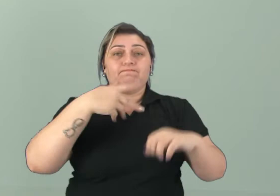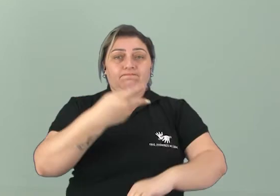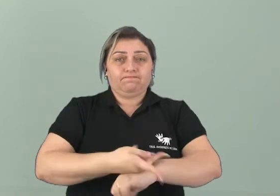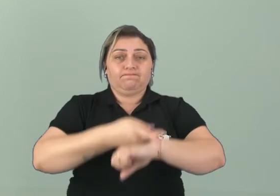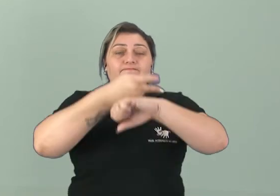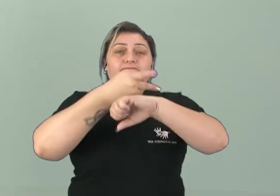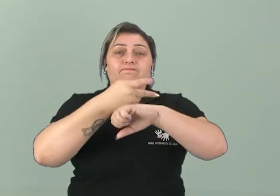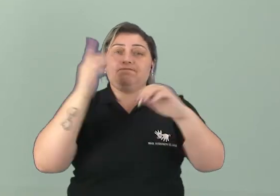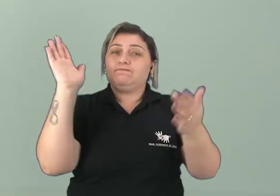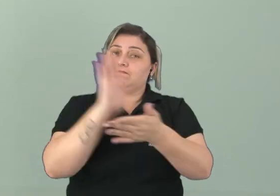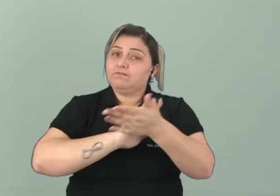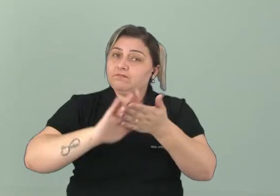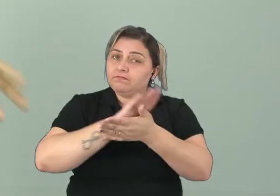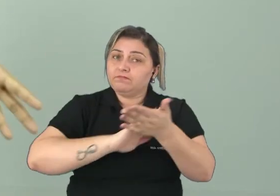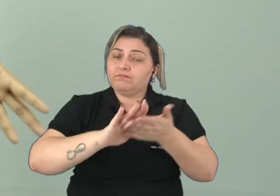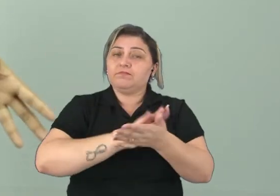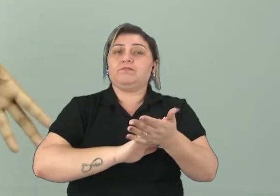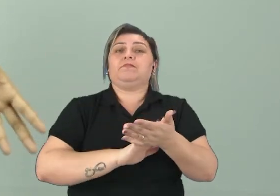alguma